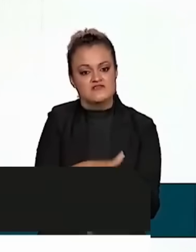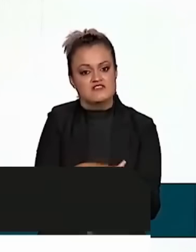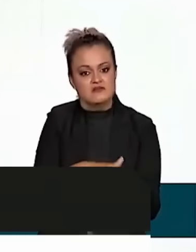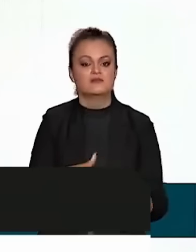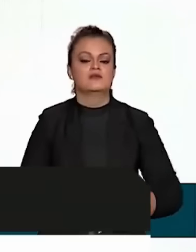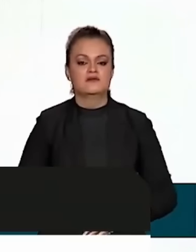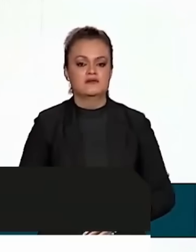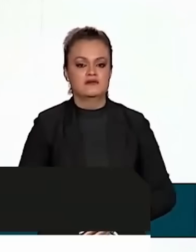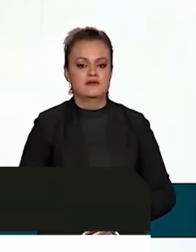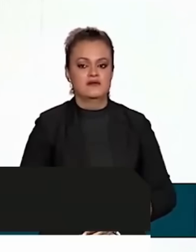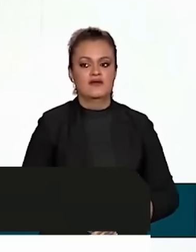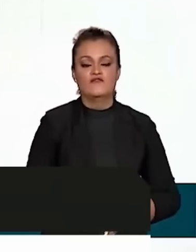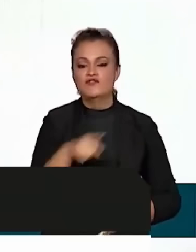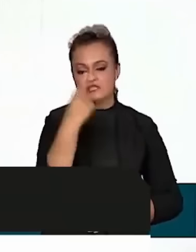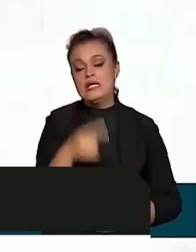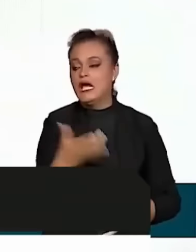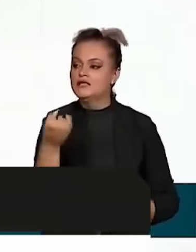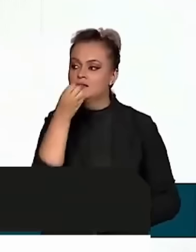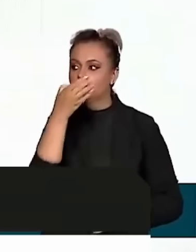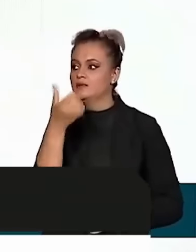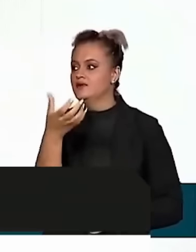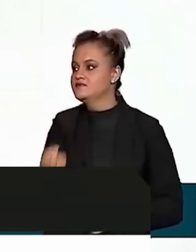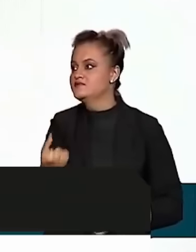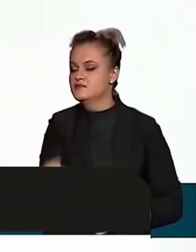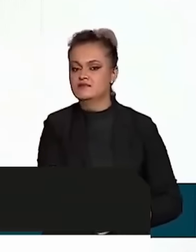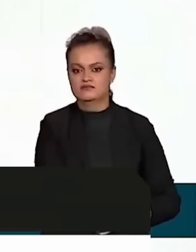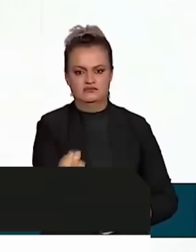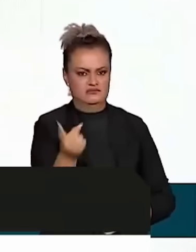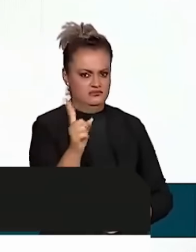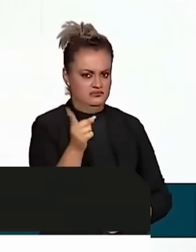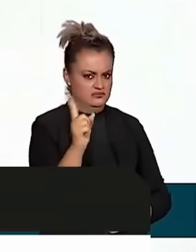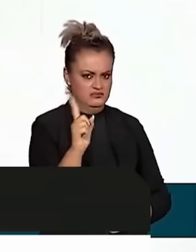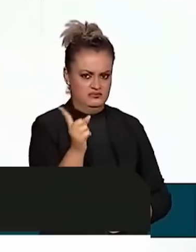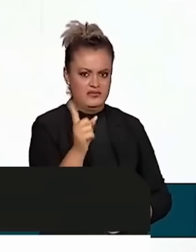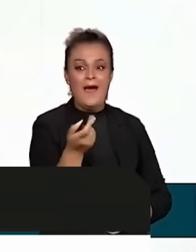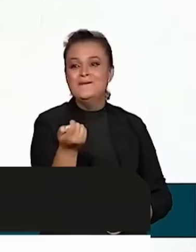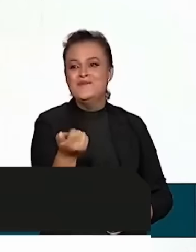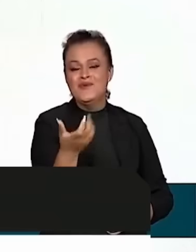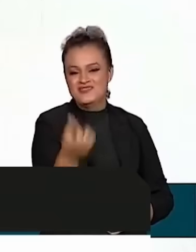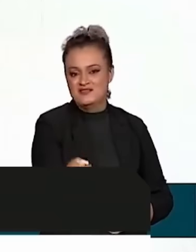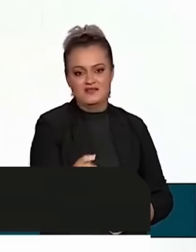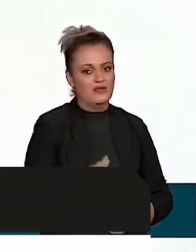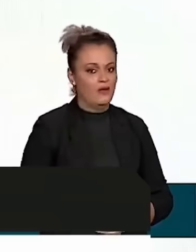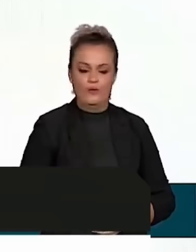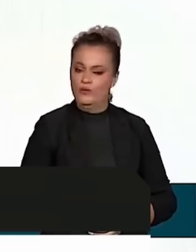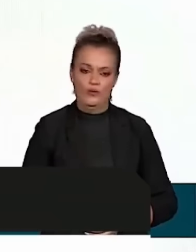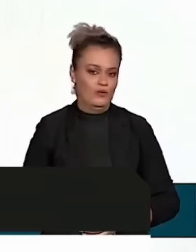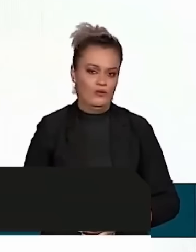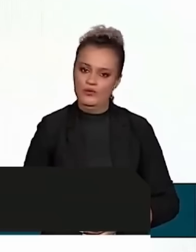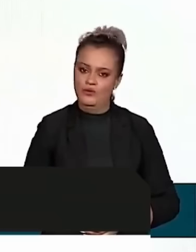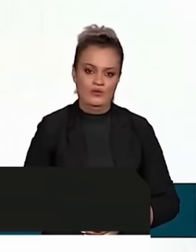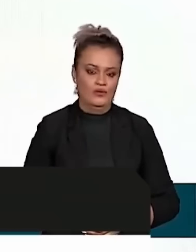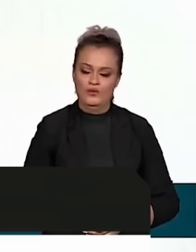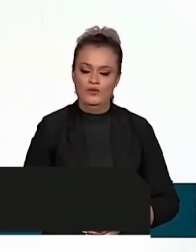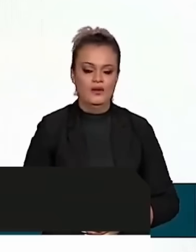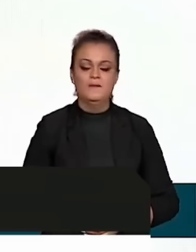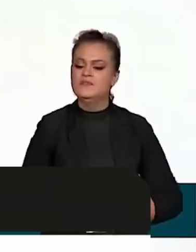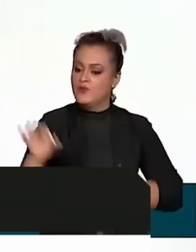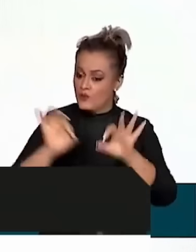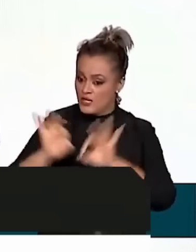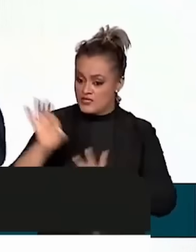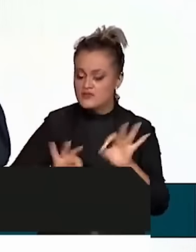que poderia ser produzido aqui não foi produzido porque eles não permitiram, aí a gente vai conseguir que ela seja mais rápida